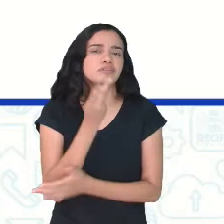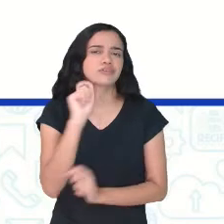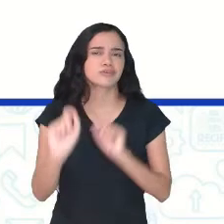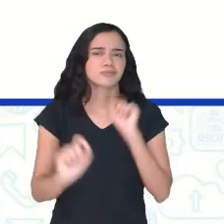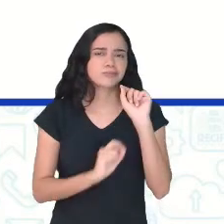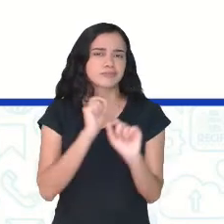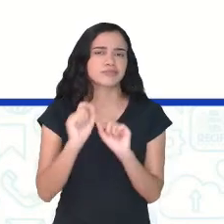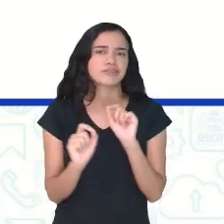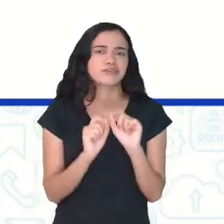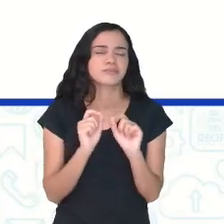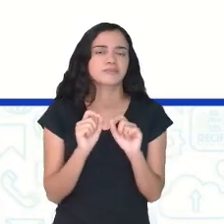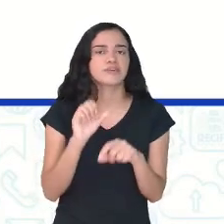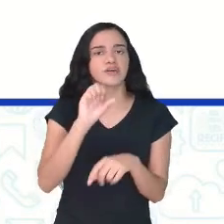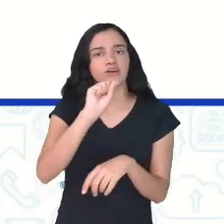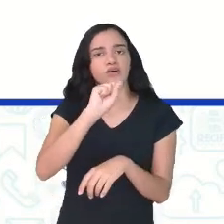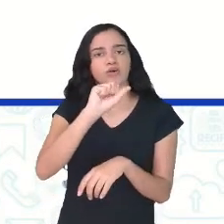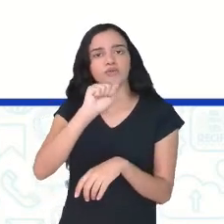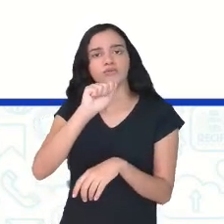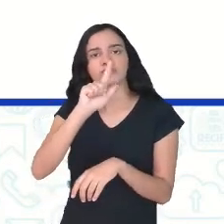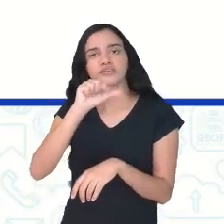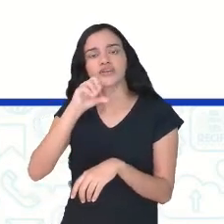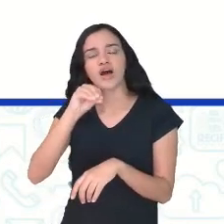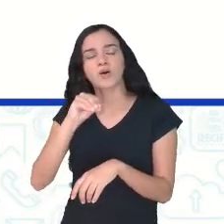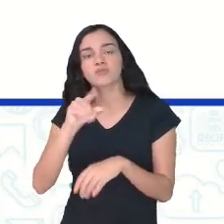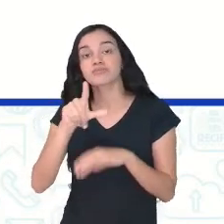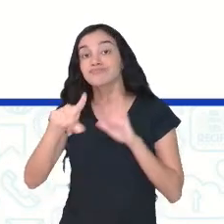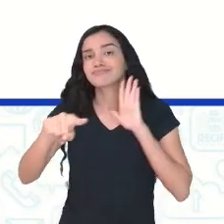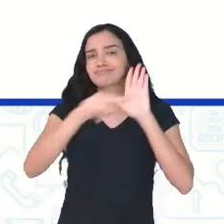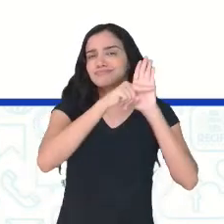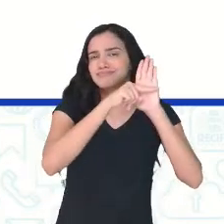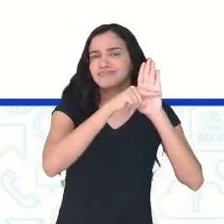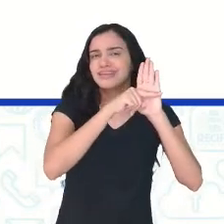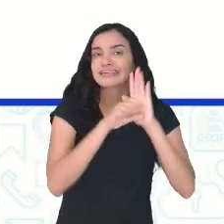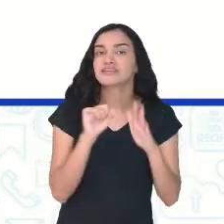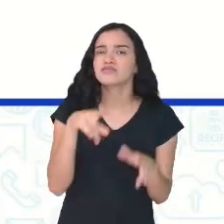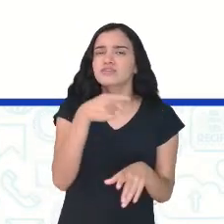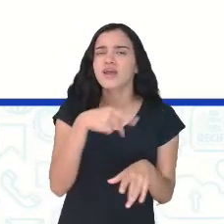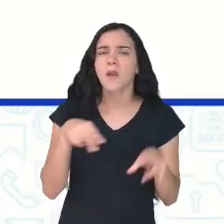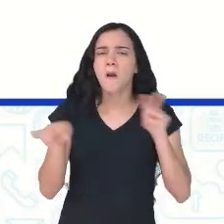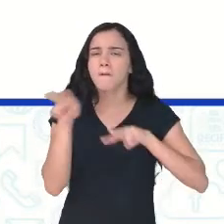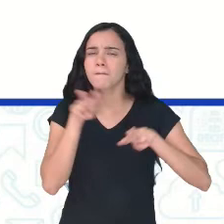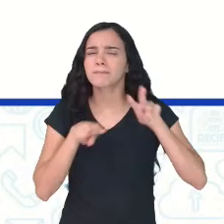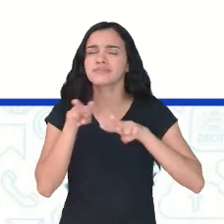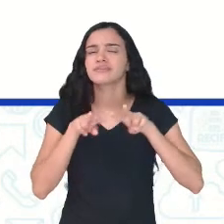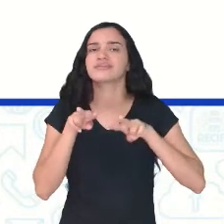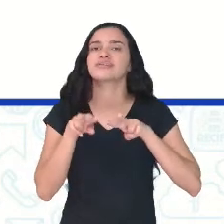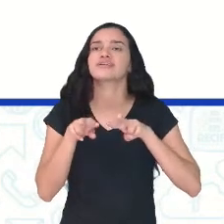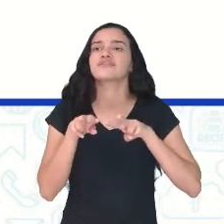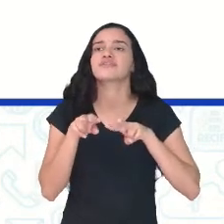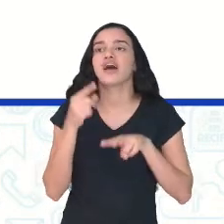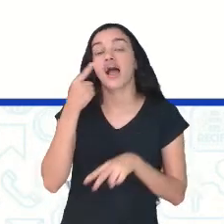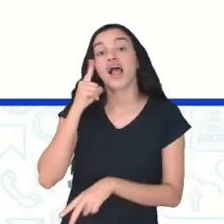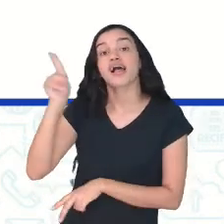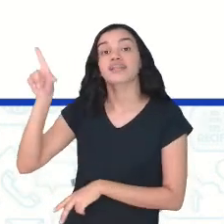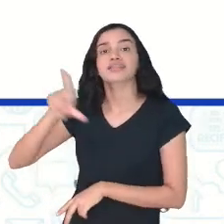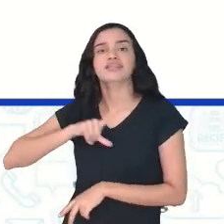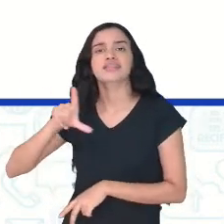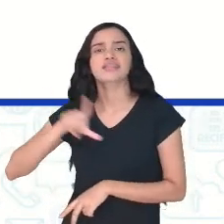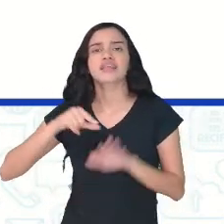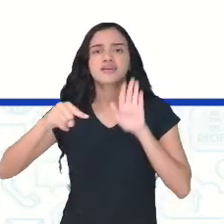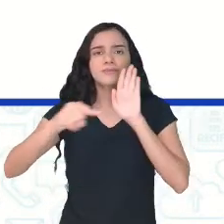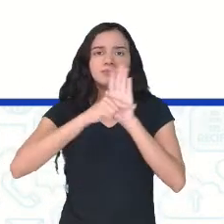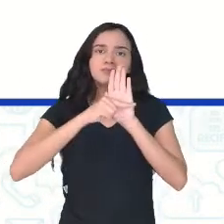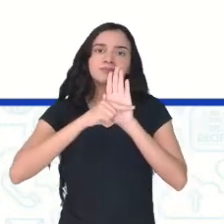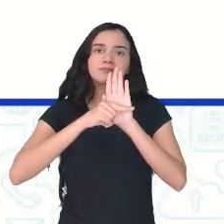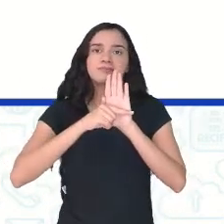O saldo ficou negativo. Se você observar, ele colocou um sinalzinho menos aqui.